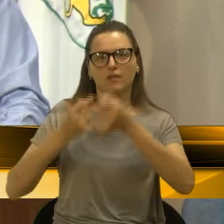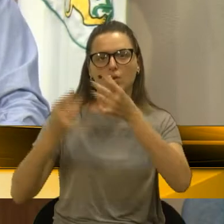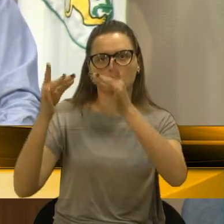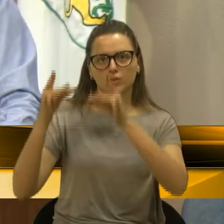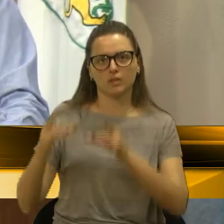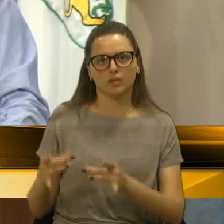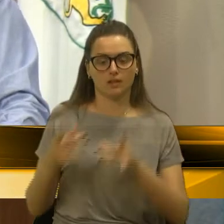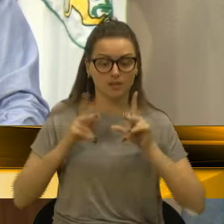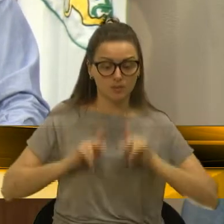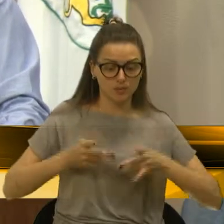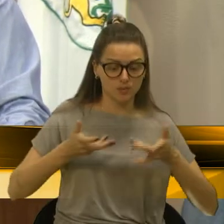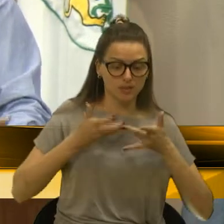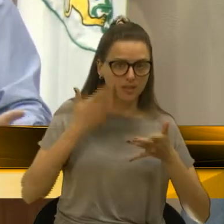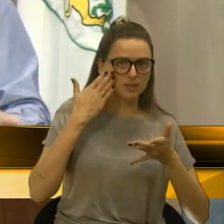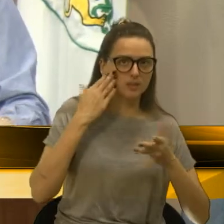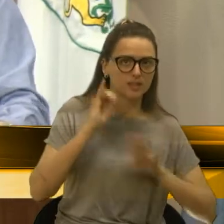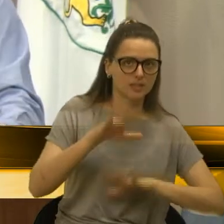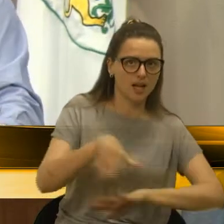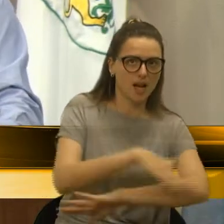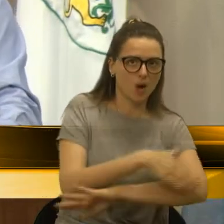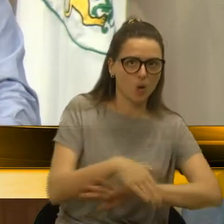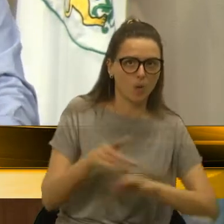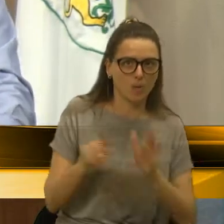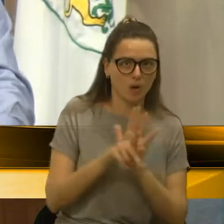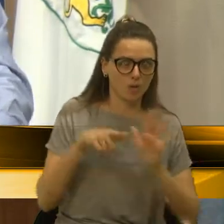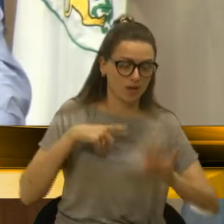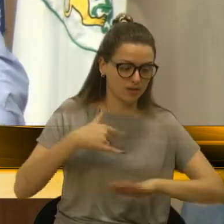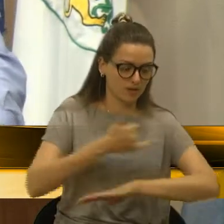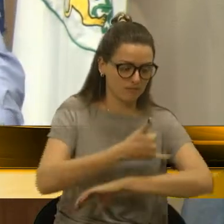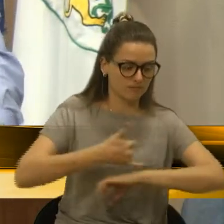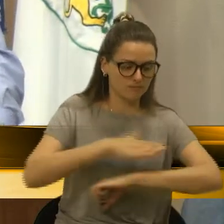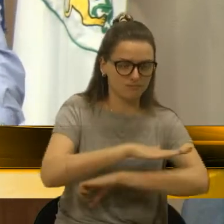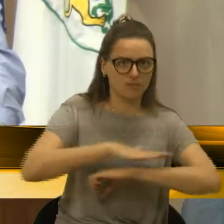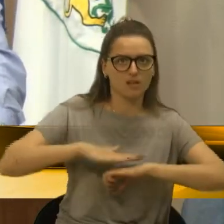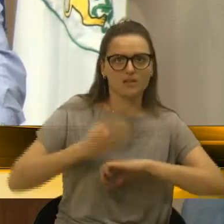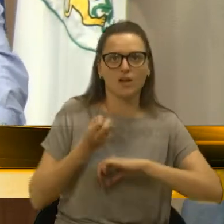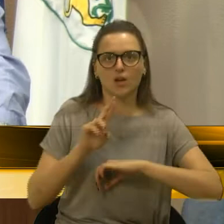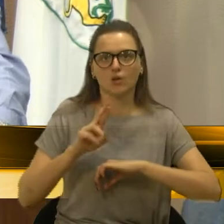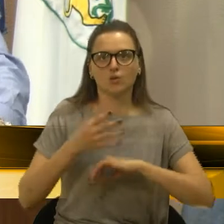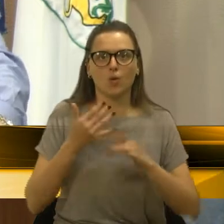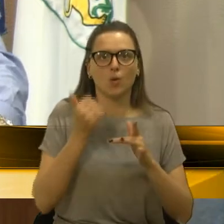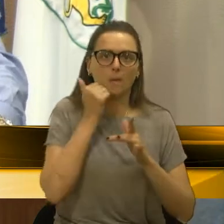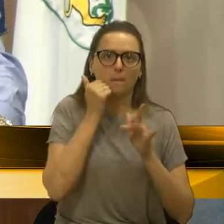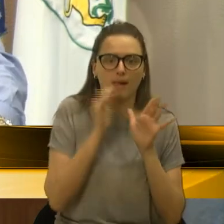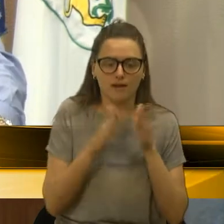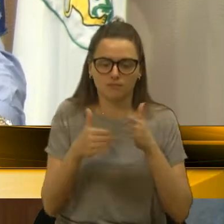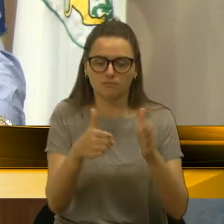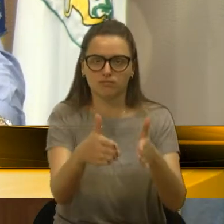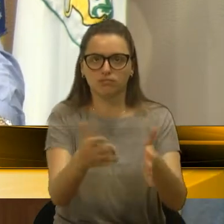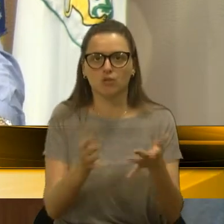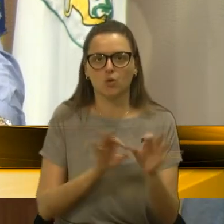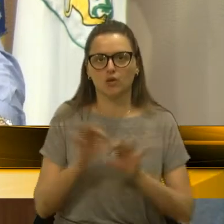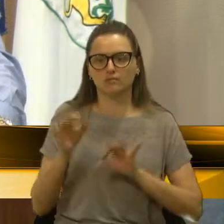pessoas queriam saber se a rua deles ia ser calçada ou não. Eu participei de todas as reuniões